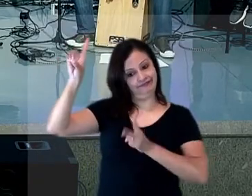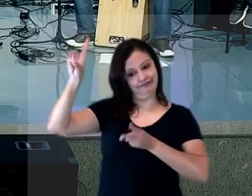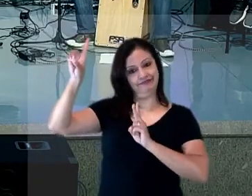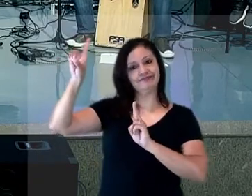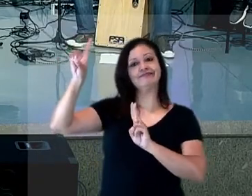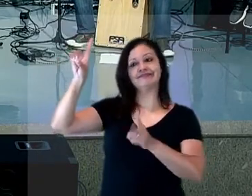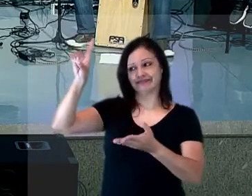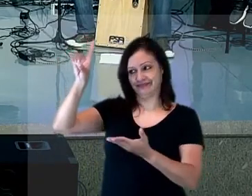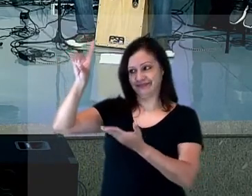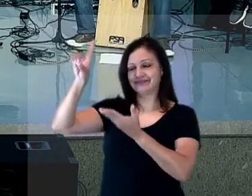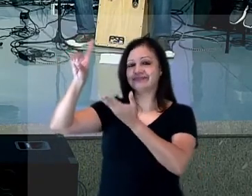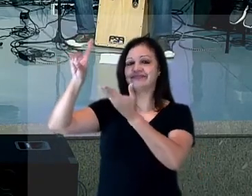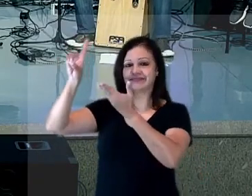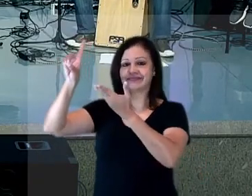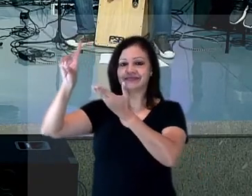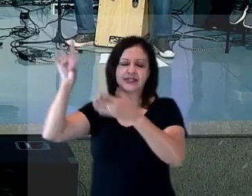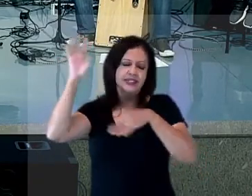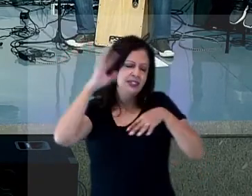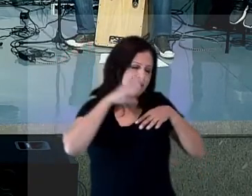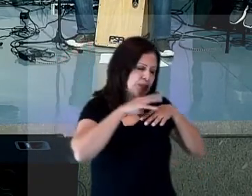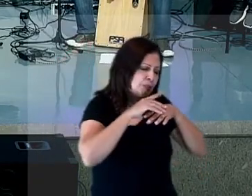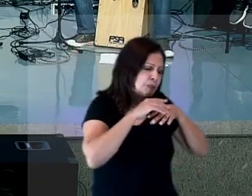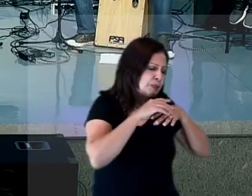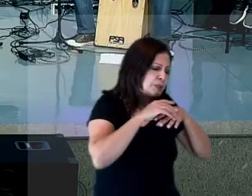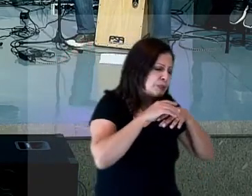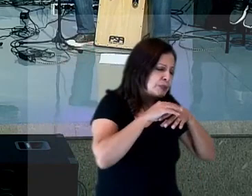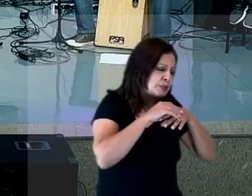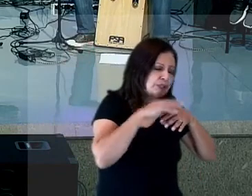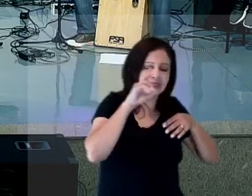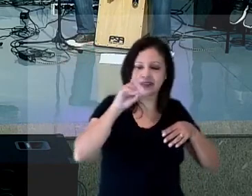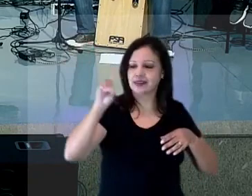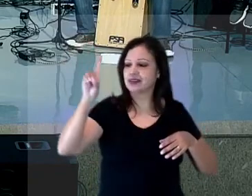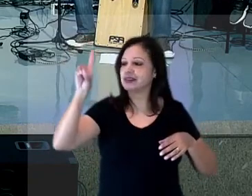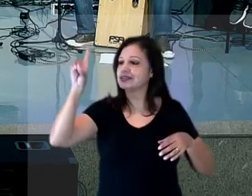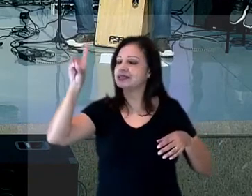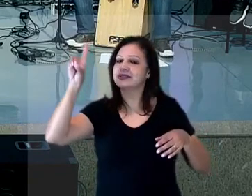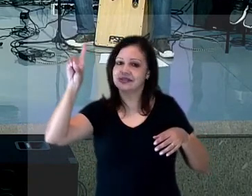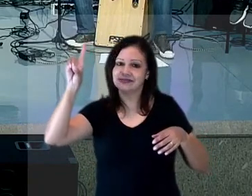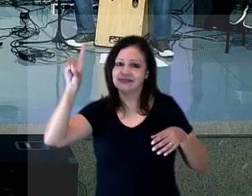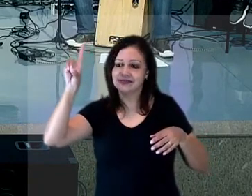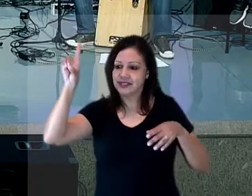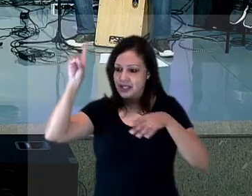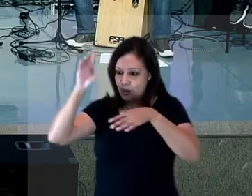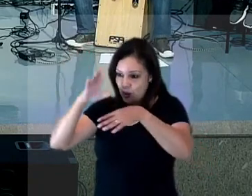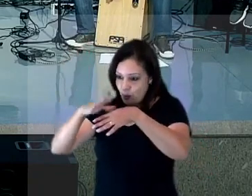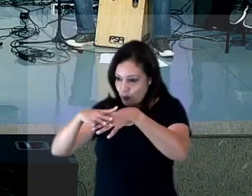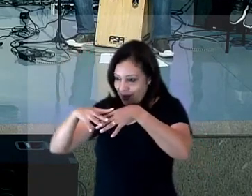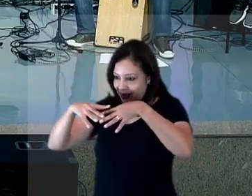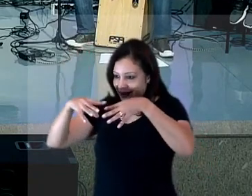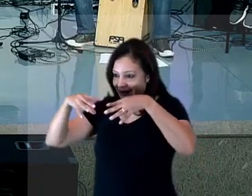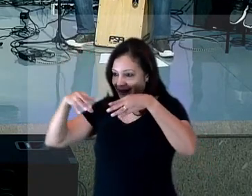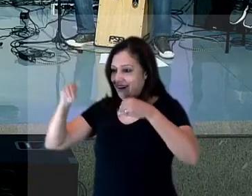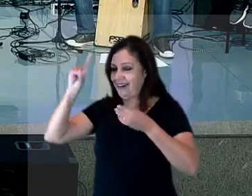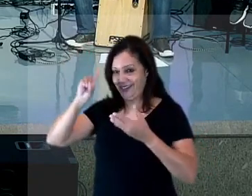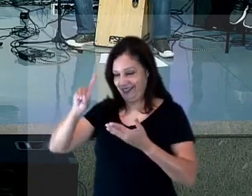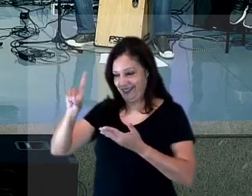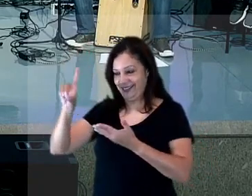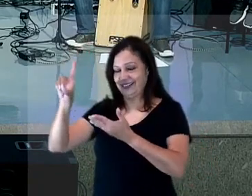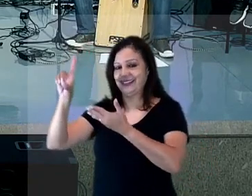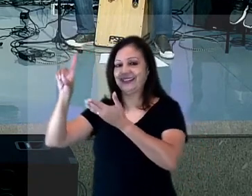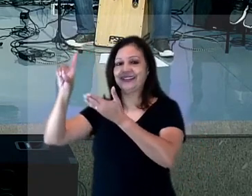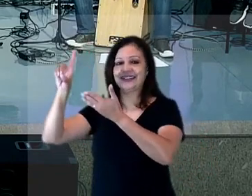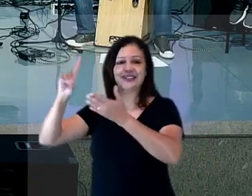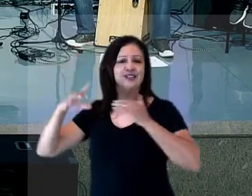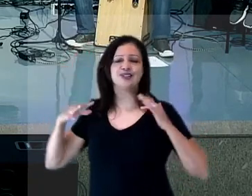sendo Deus. Se a doença vier, Ele é Deus. Se curado eu for, Ele